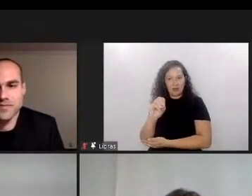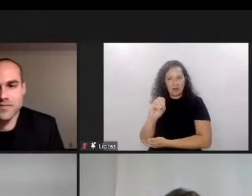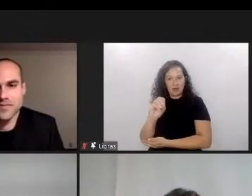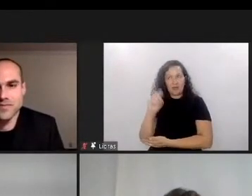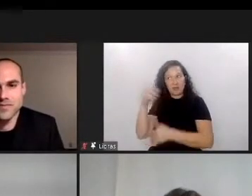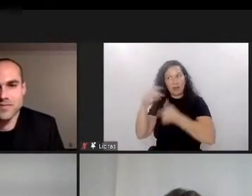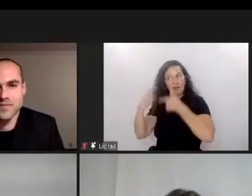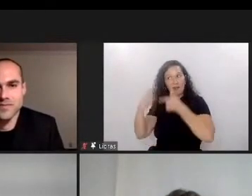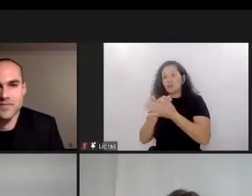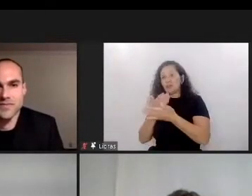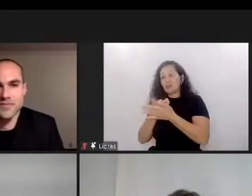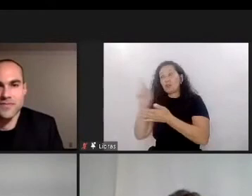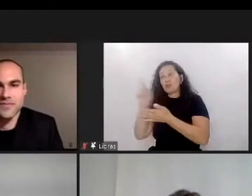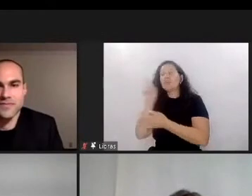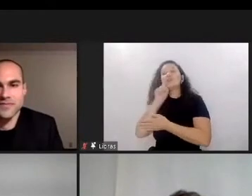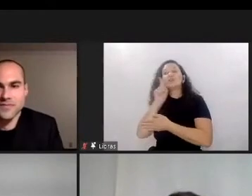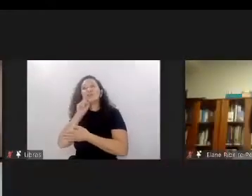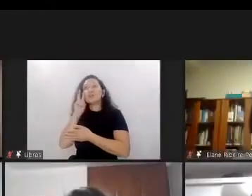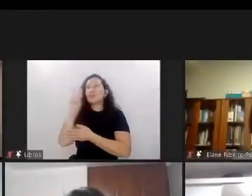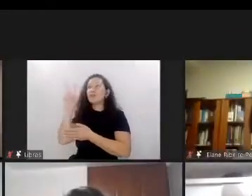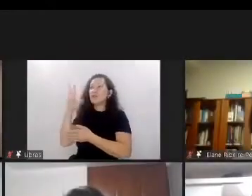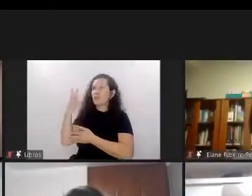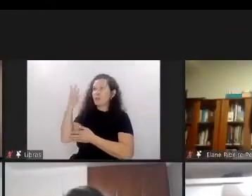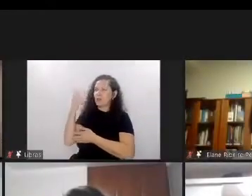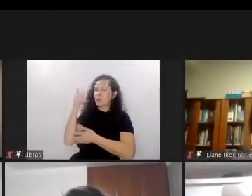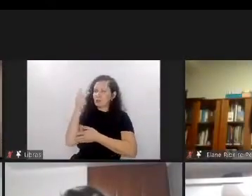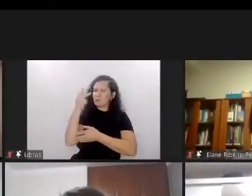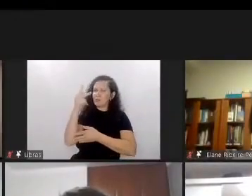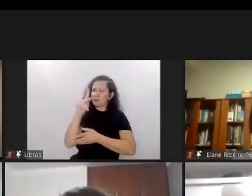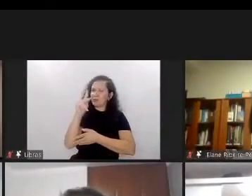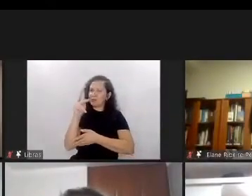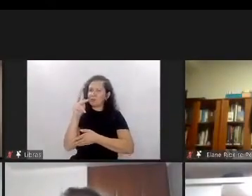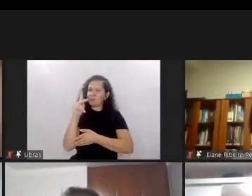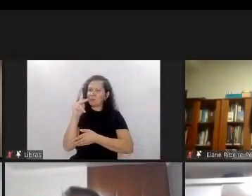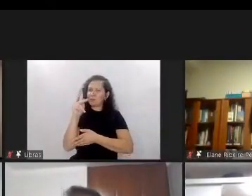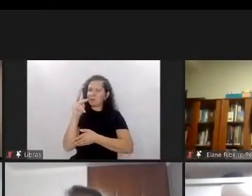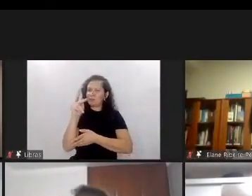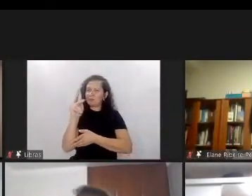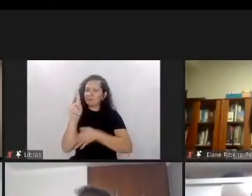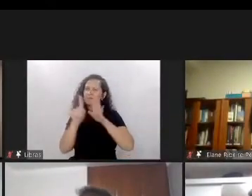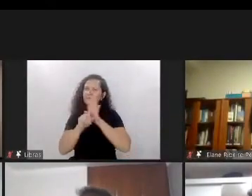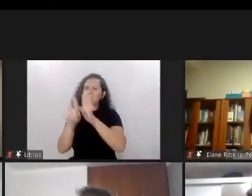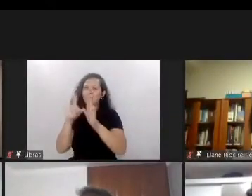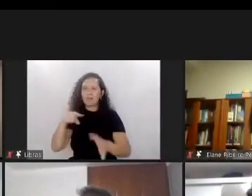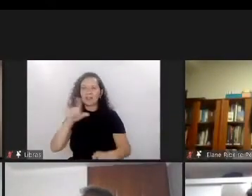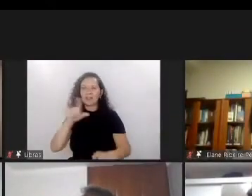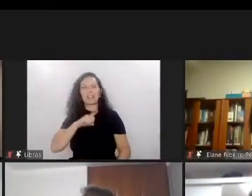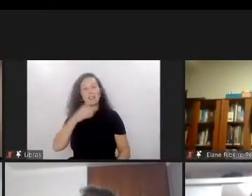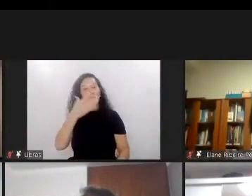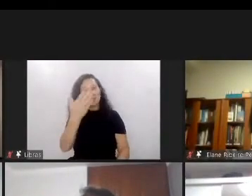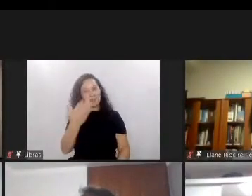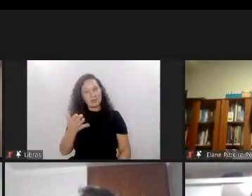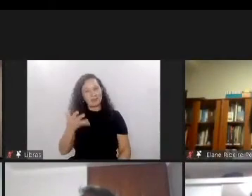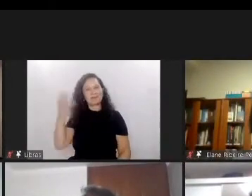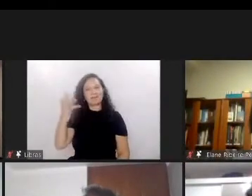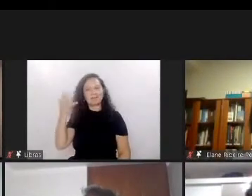sua, e indicou para a gente tê-lo como palestrante. Eu acho que mais do que nunca, acho que